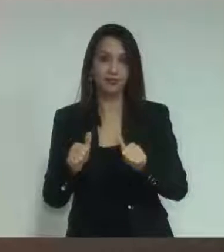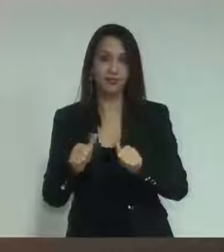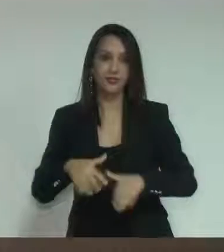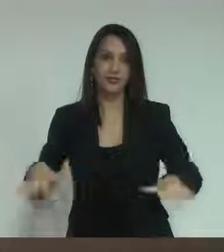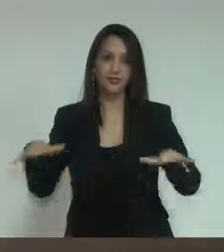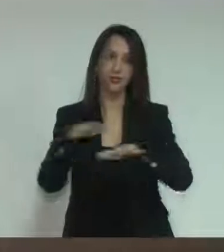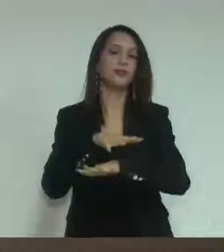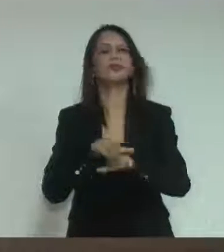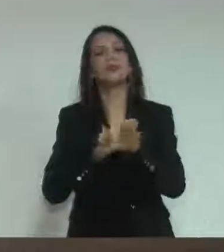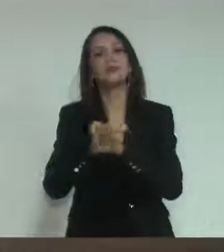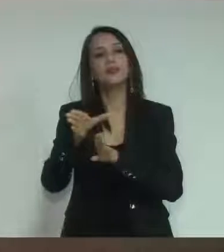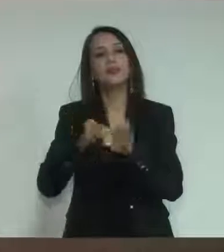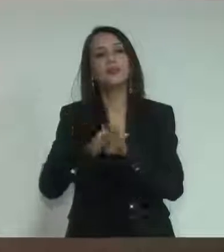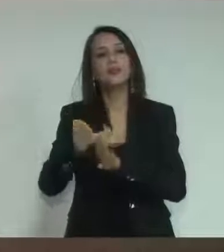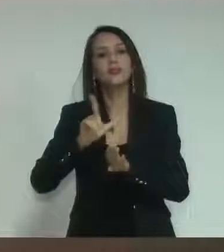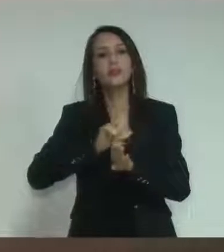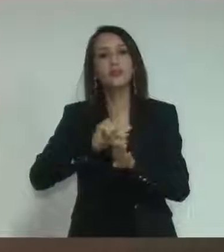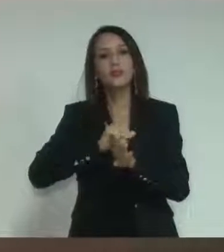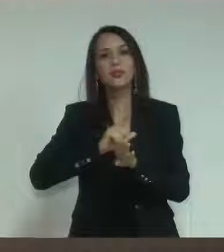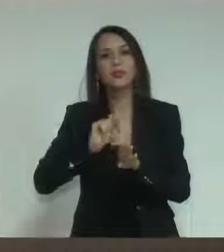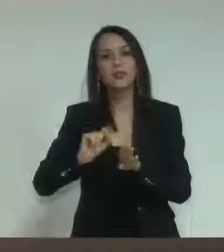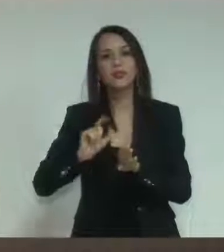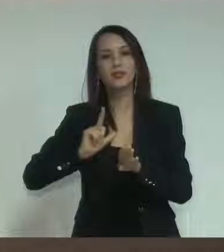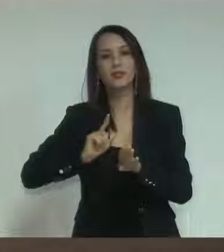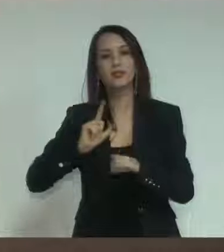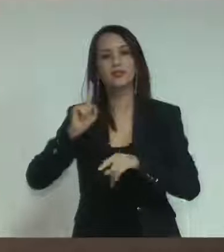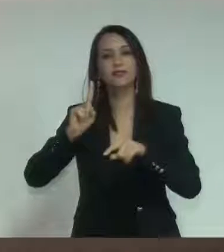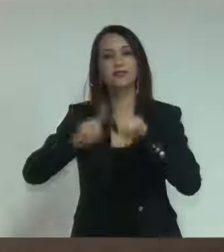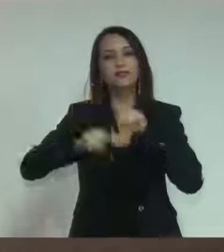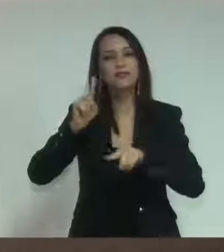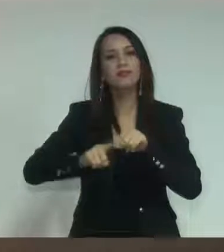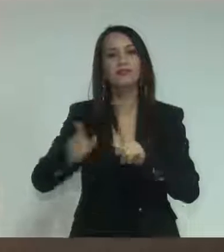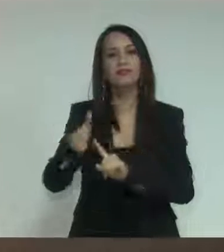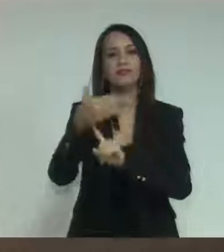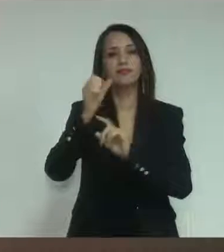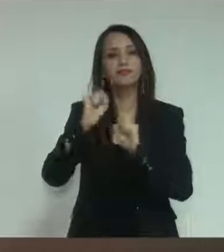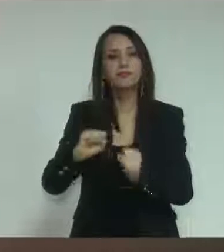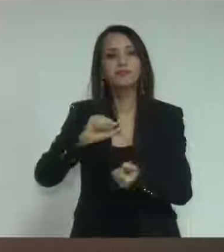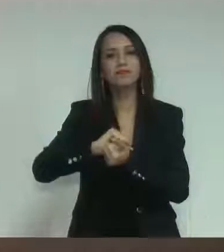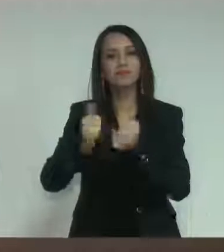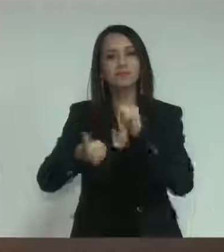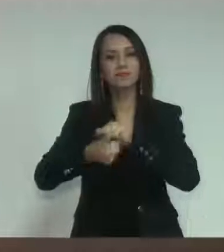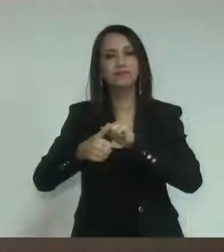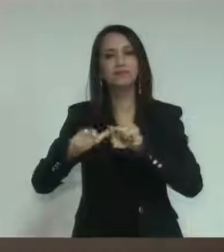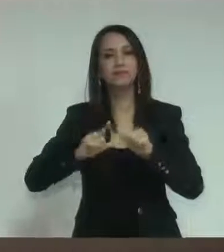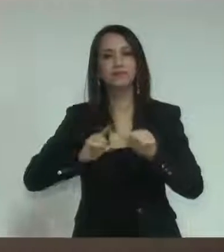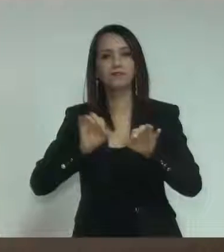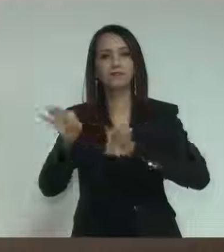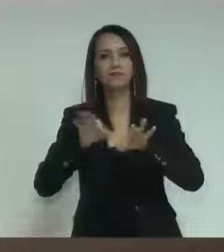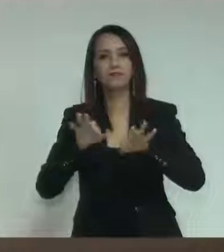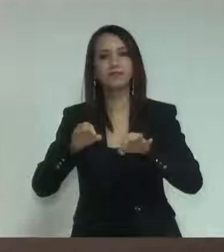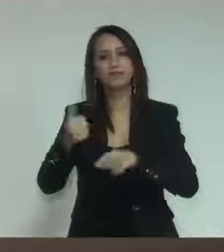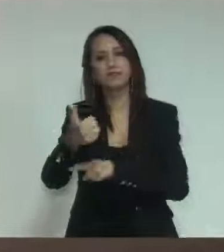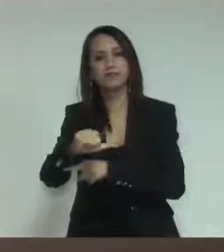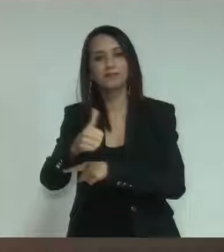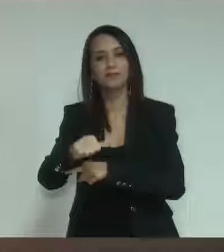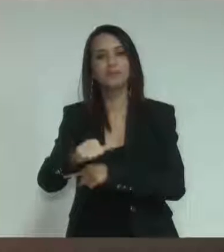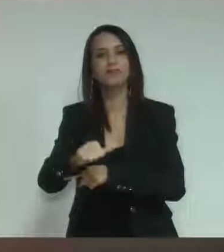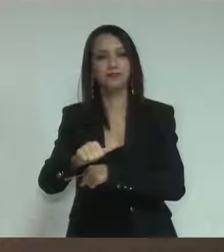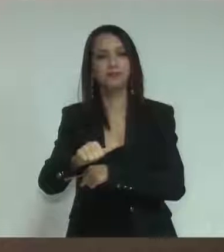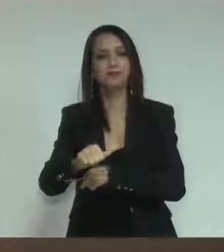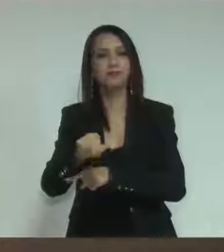os procedimentos e equipamentos a serem utilizados nestas adaptações, estarão sujeitas a programas de avaliação de